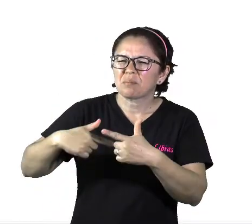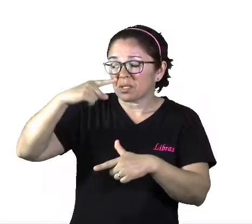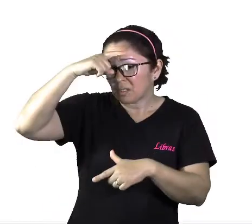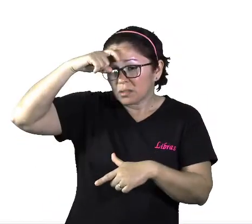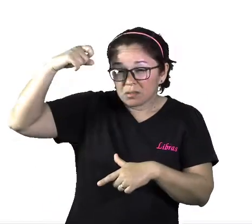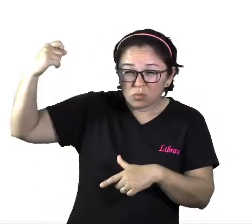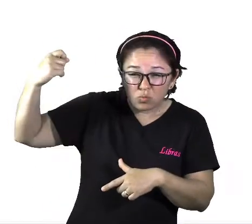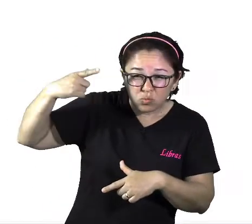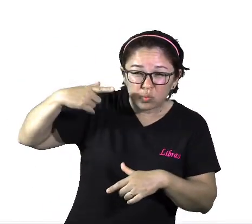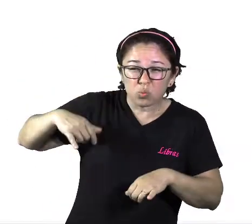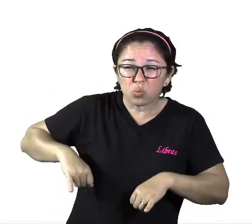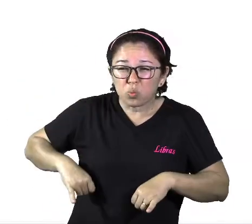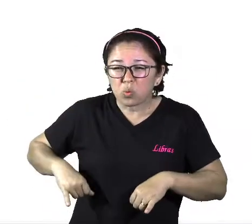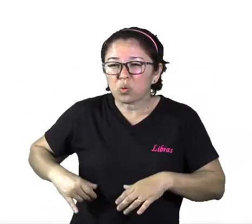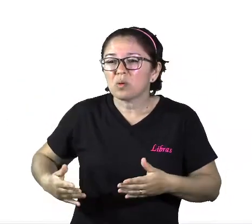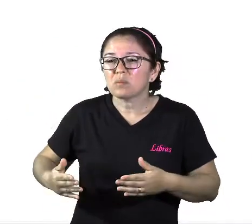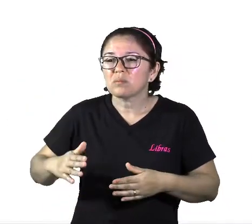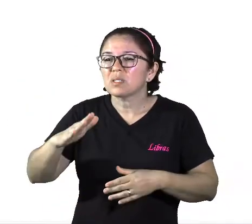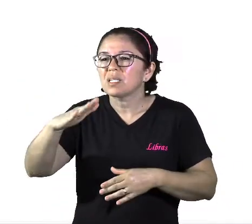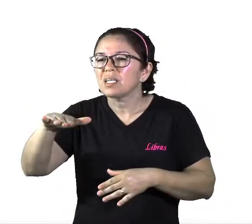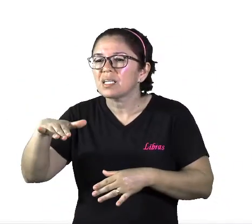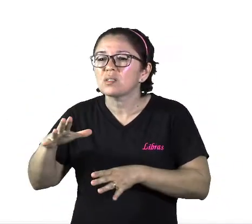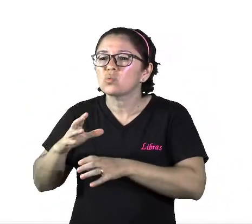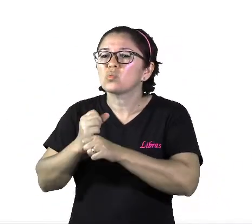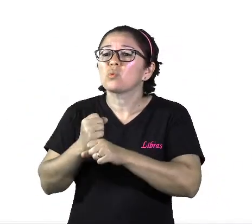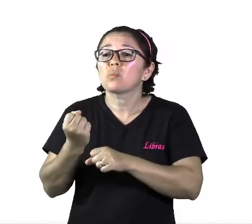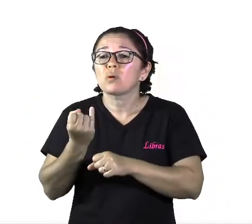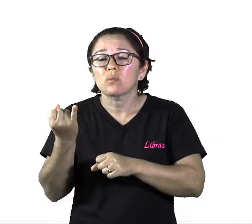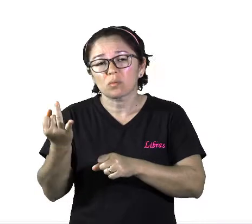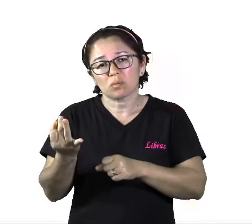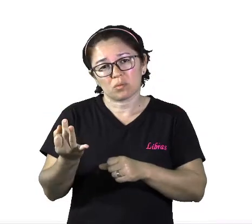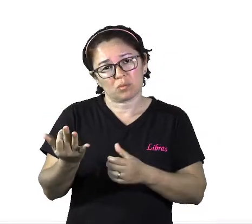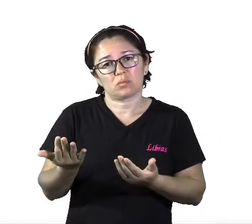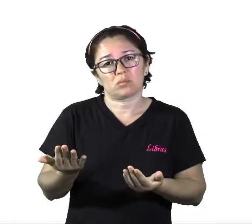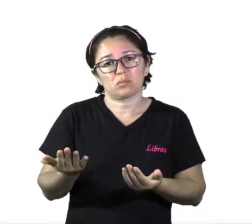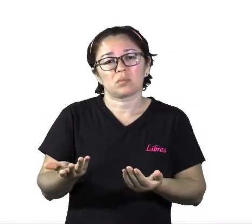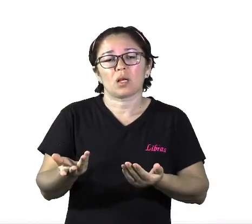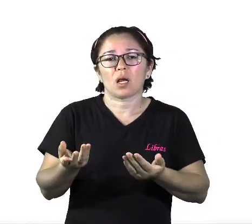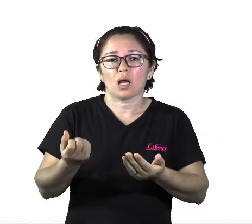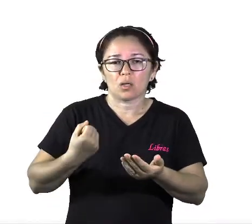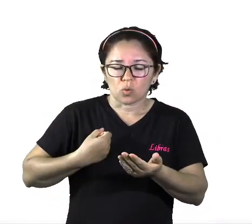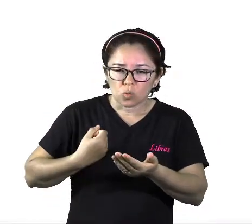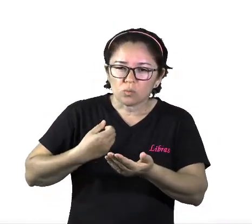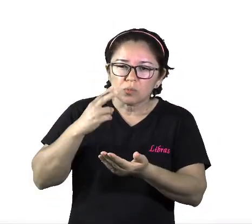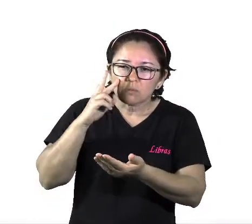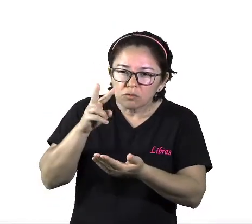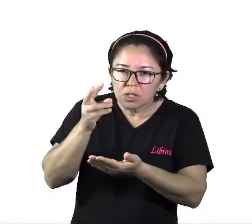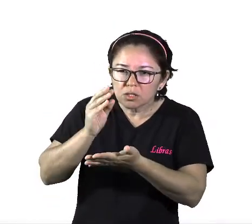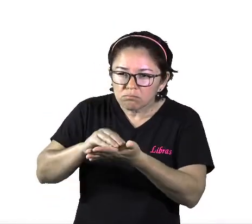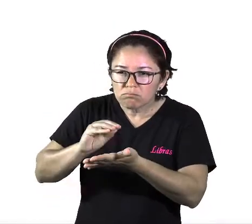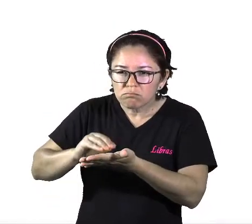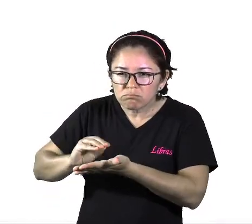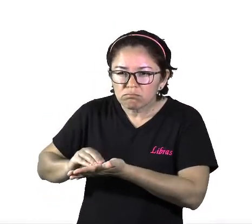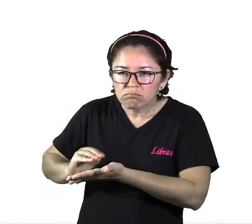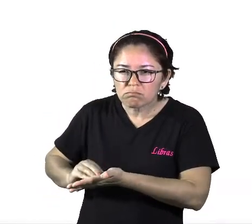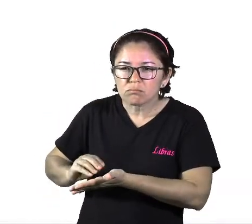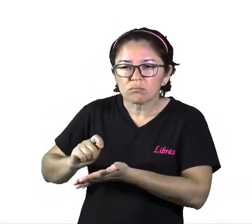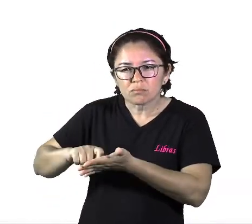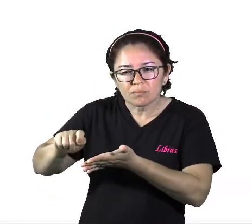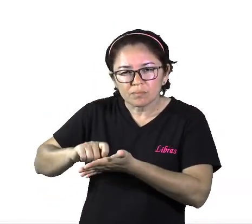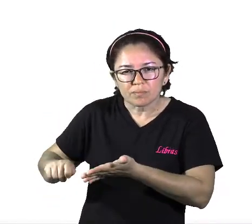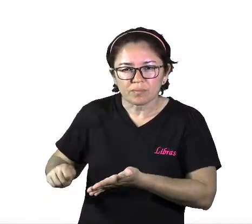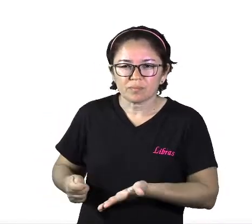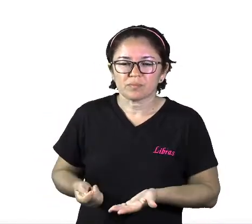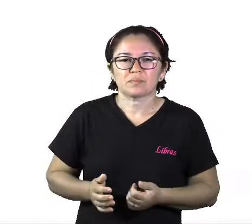temas que representam a situação brasileira em termos de dados, números. Exploração sexual de